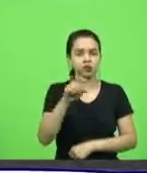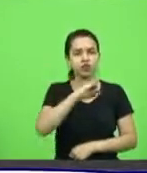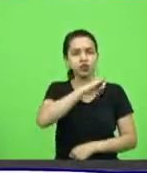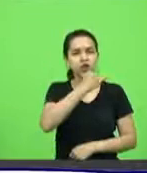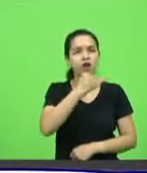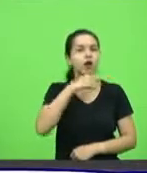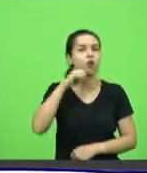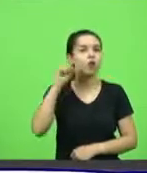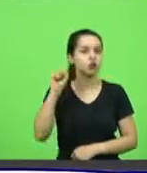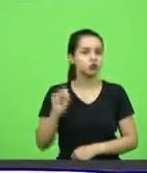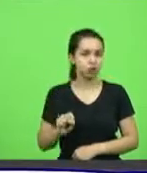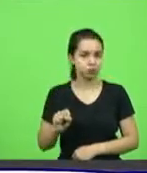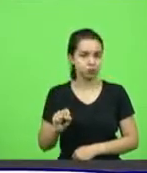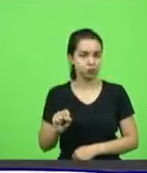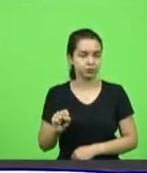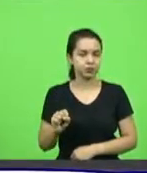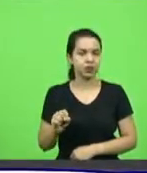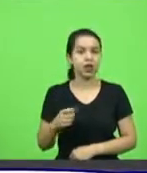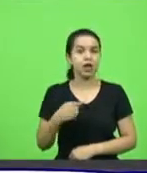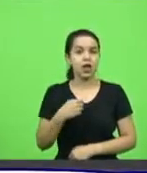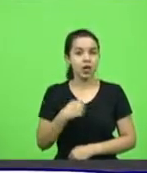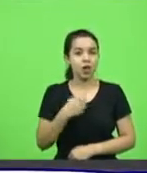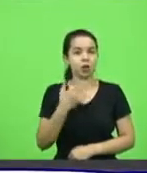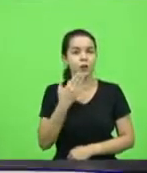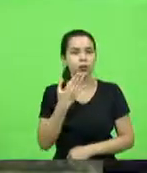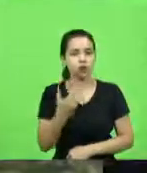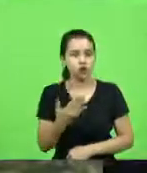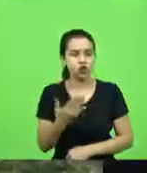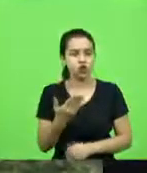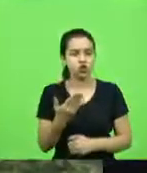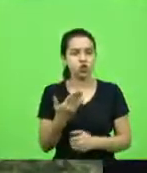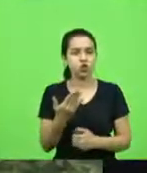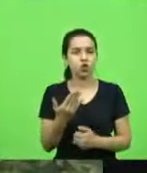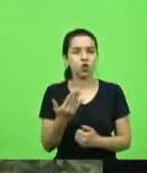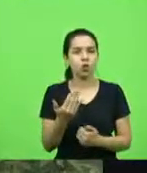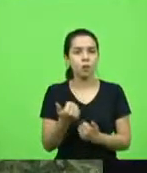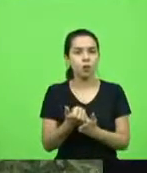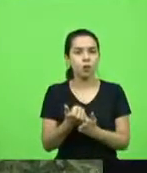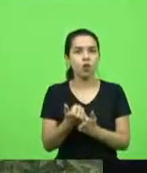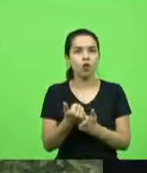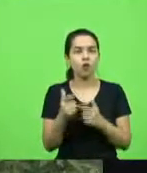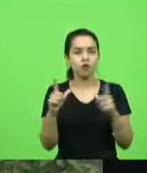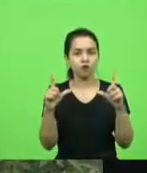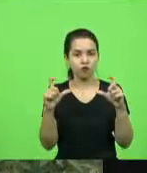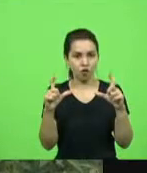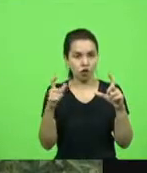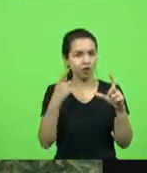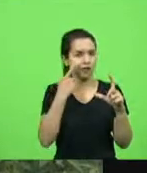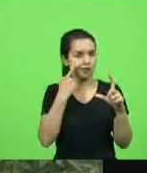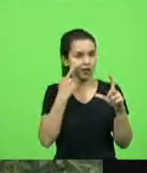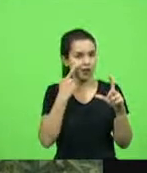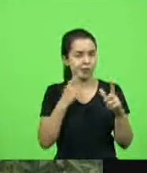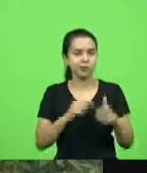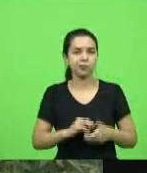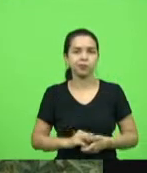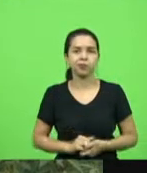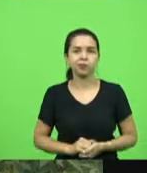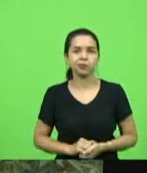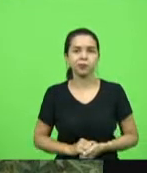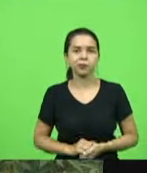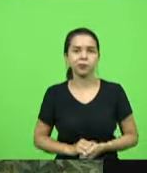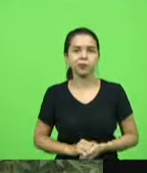pediria e é para o pessoal do apoio passar algumas fotos para exemplo e ficar aí